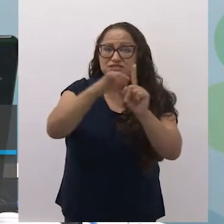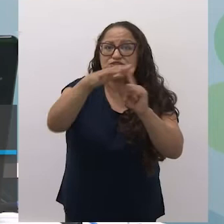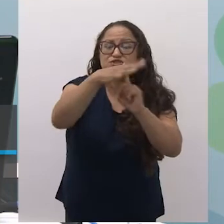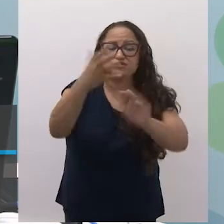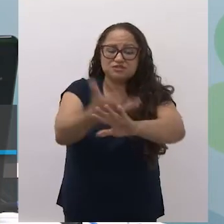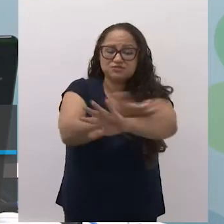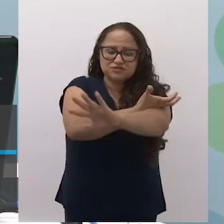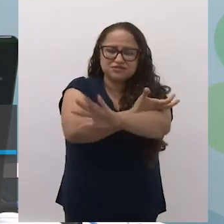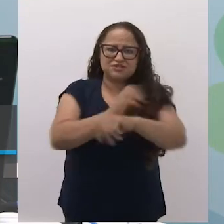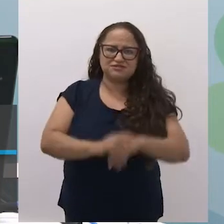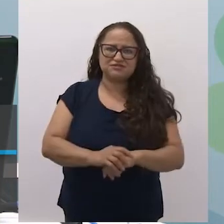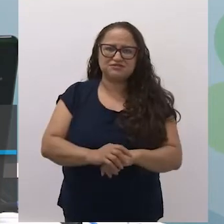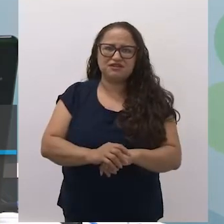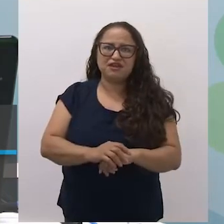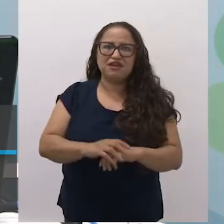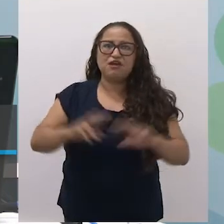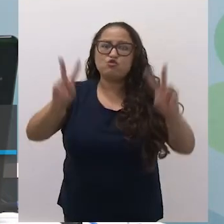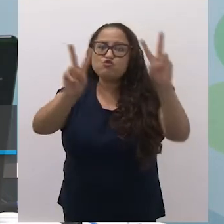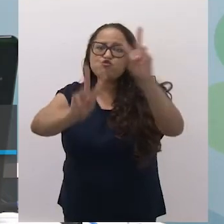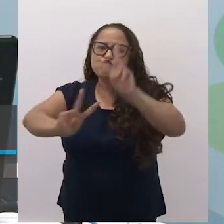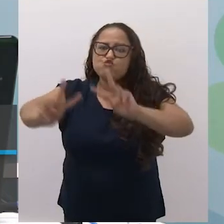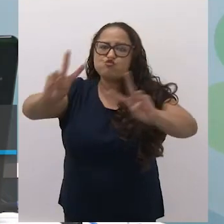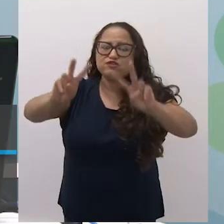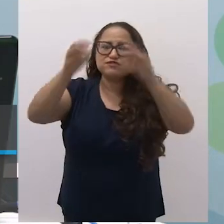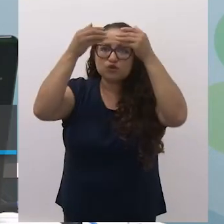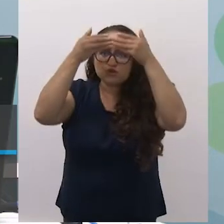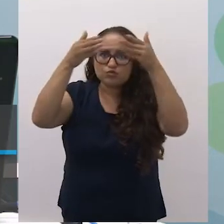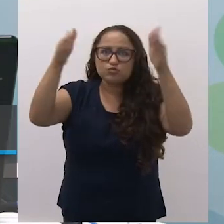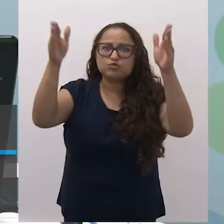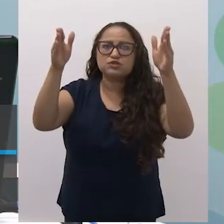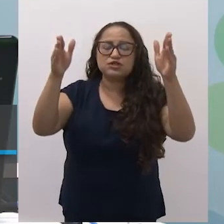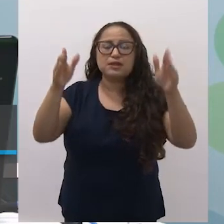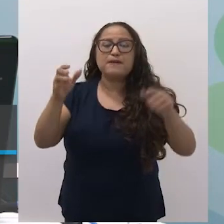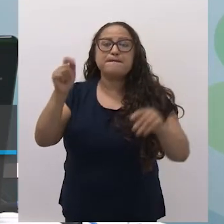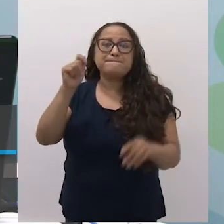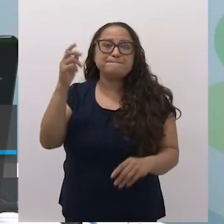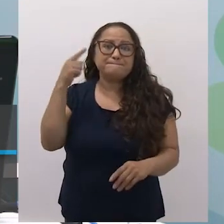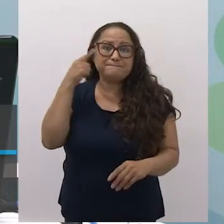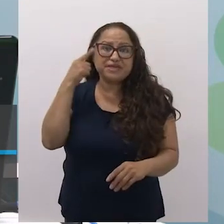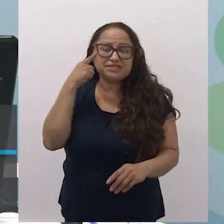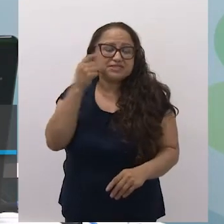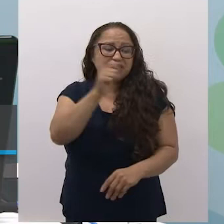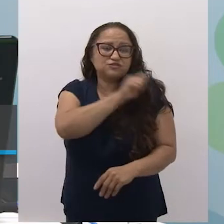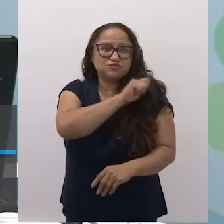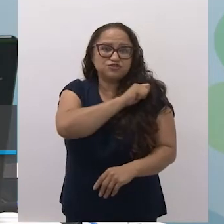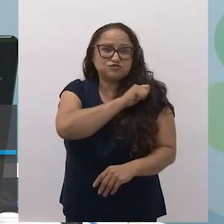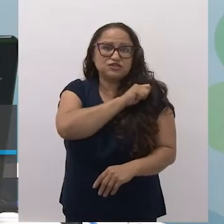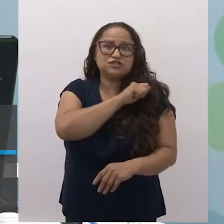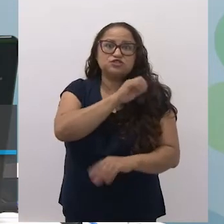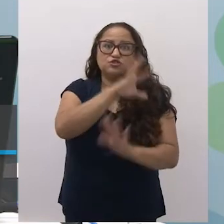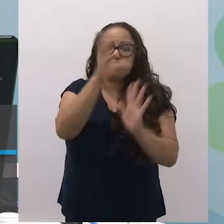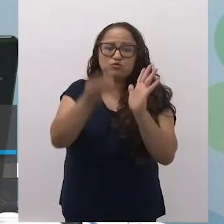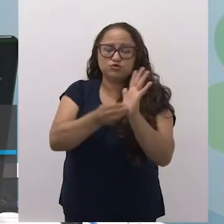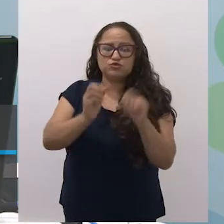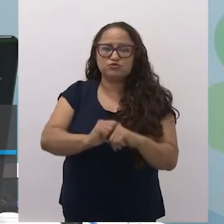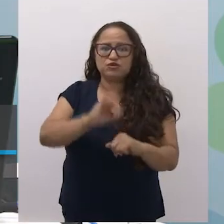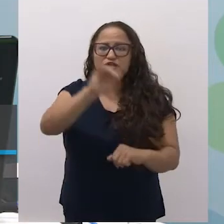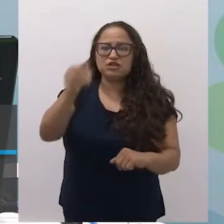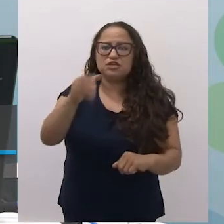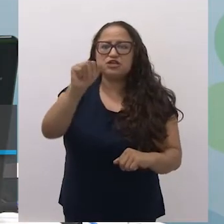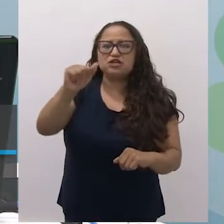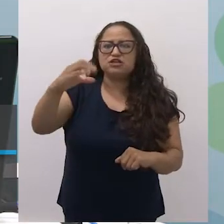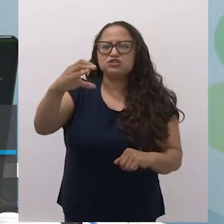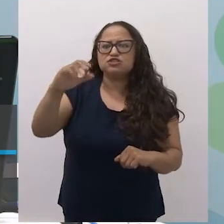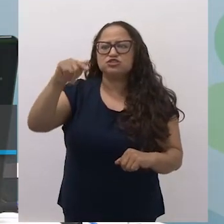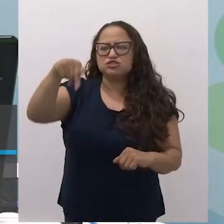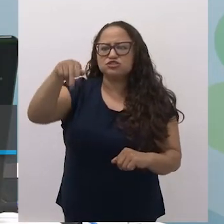ampla, onde você tem que pensar no estudante como um todo. Jacques Delors, ele afirma, né, que